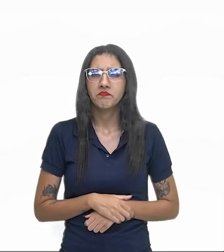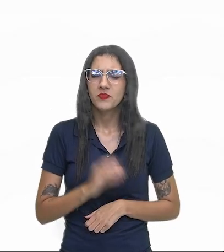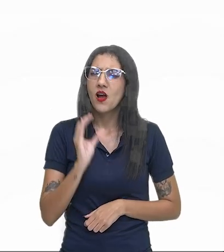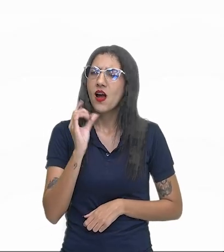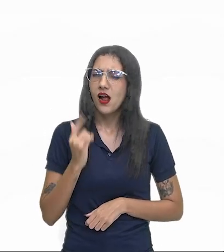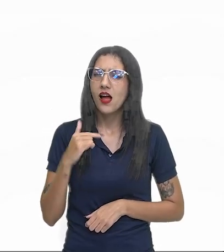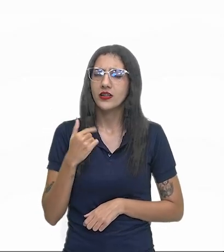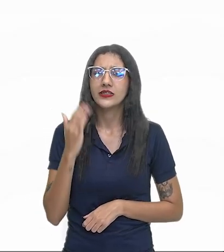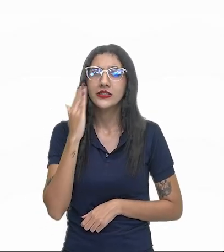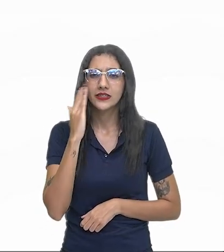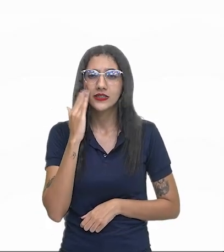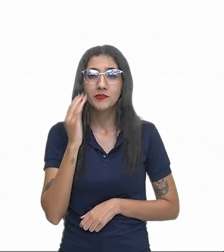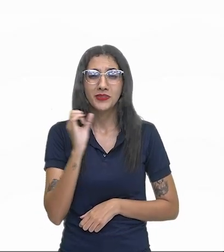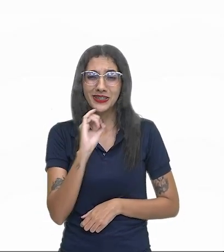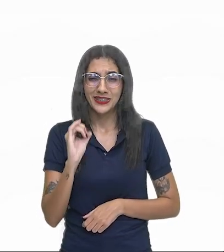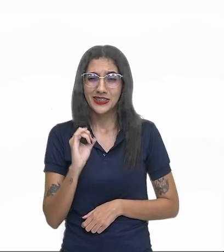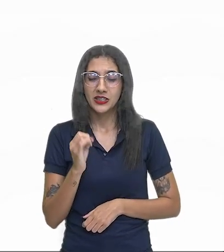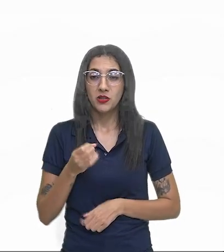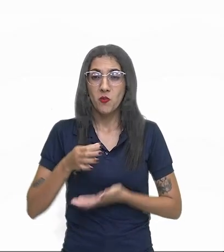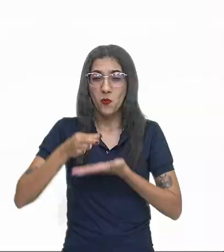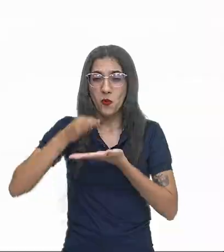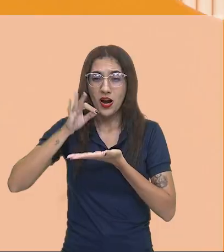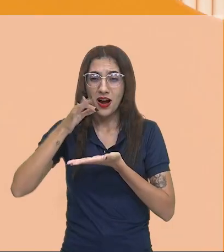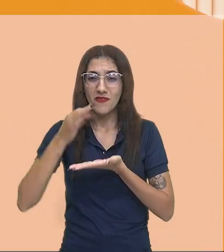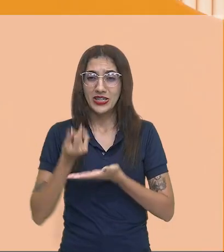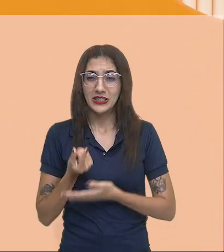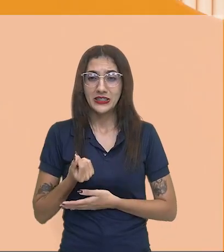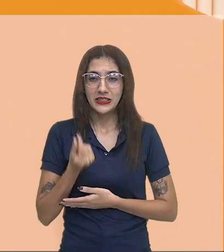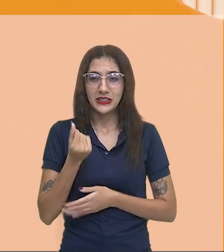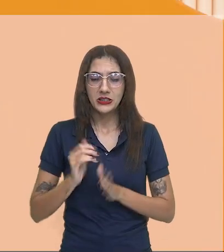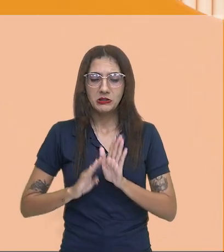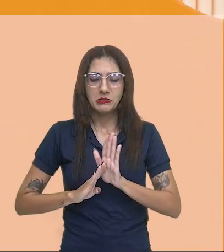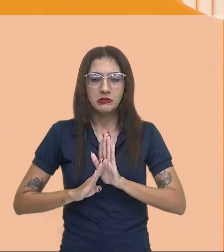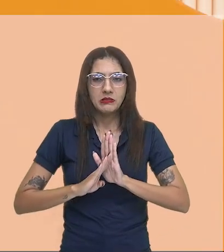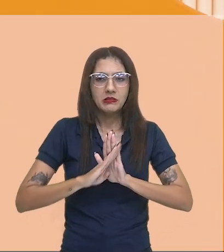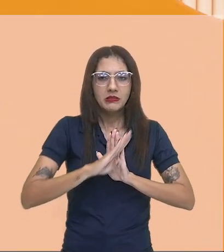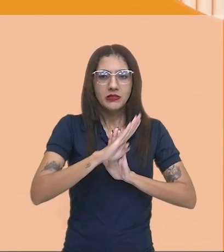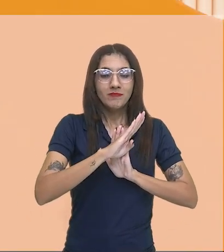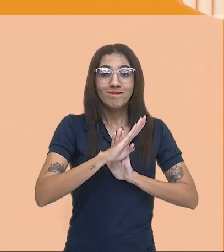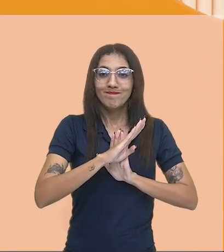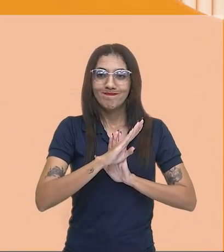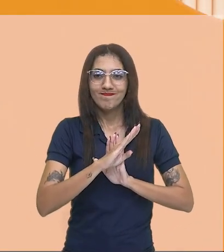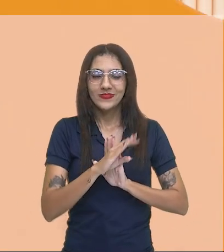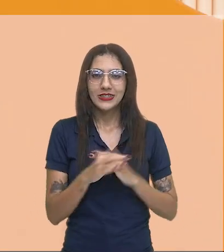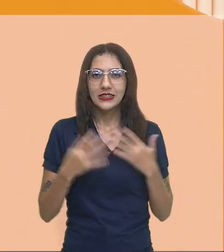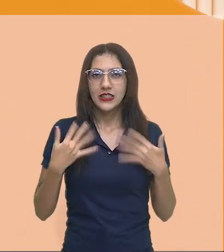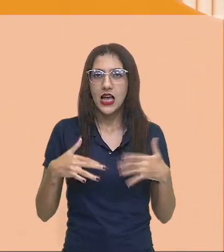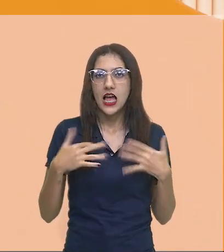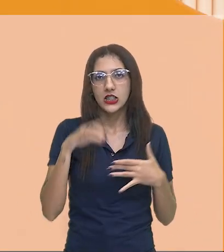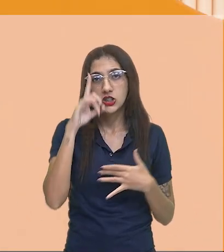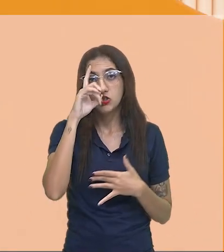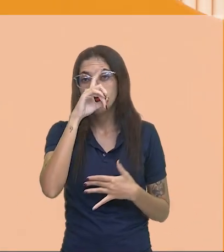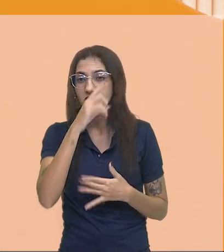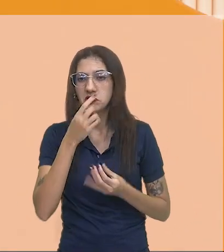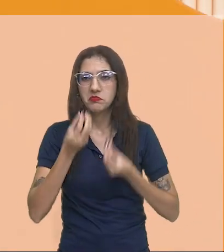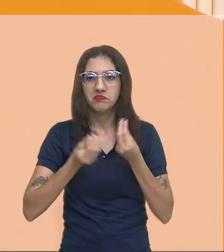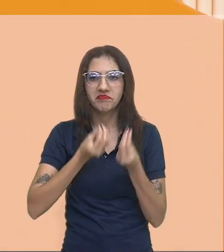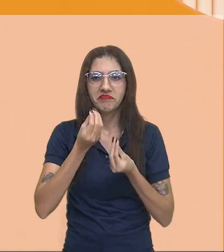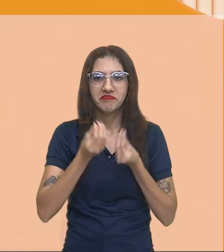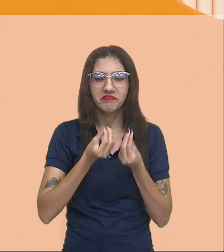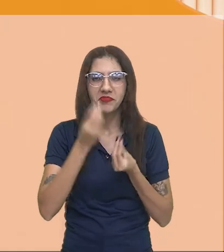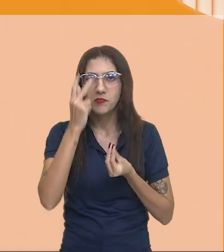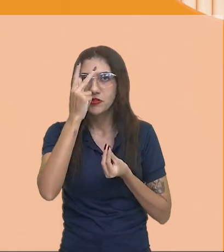café sobe muito de preço, isso vai dificultar o acesso a esse produto. E as pessoas